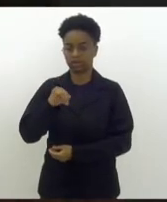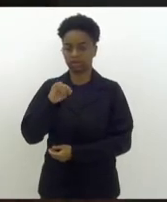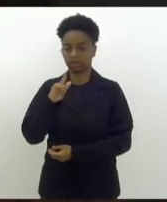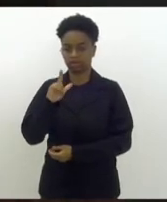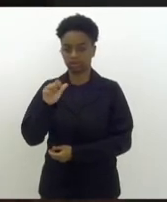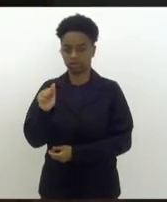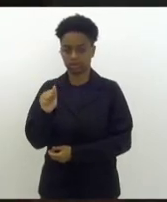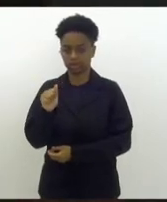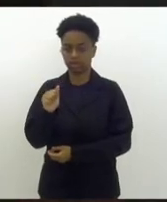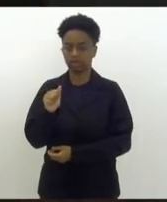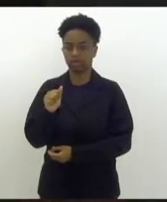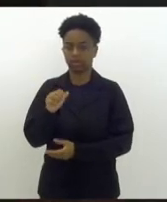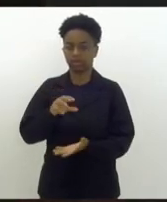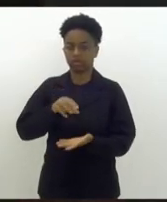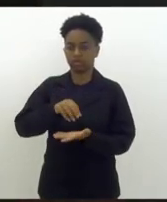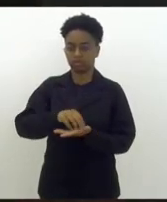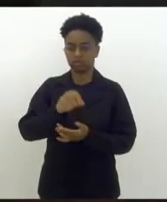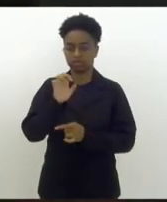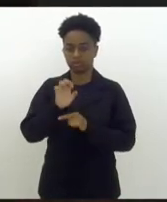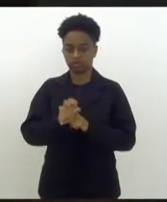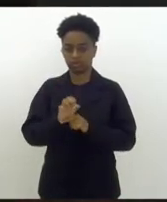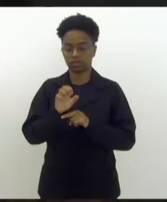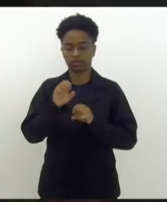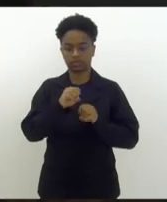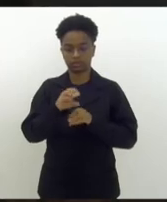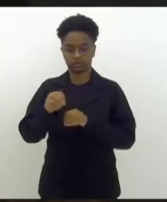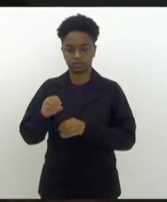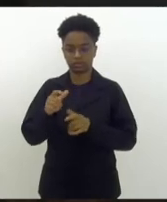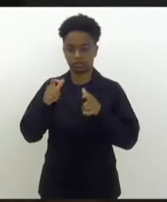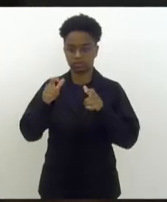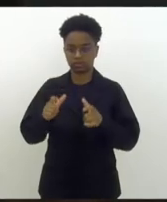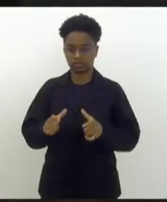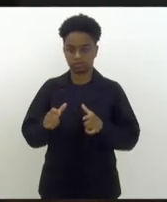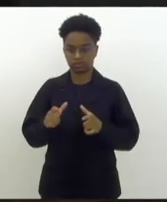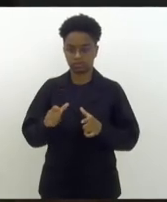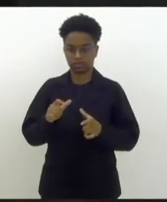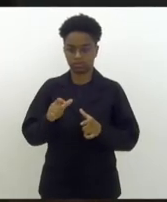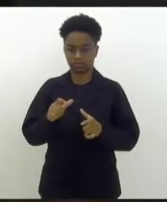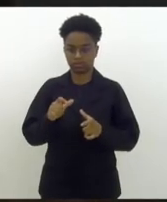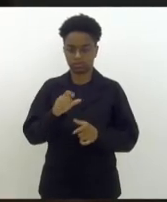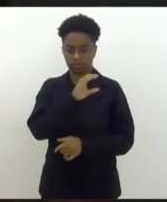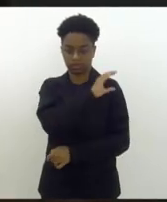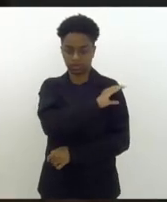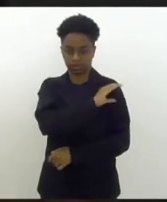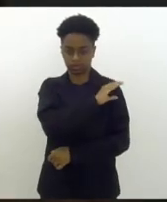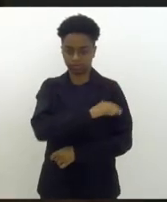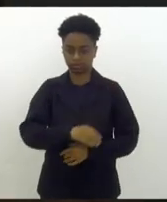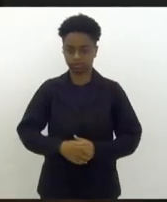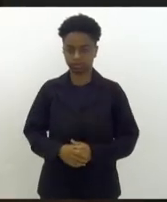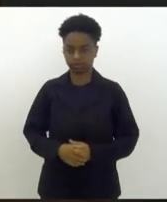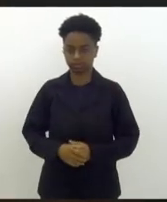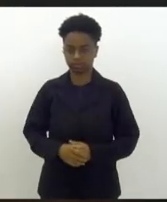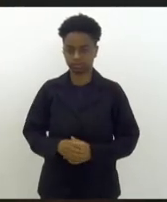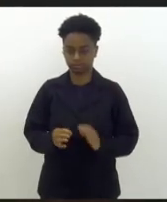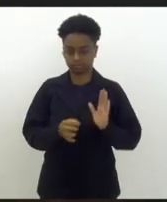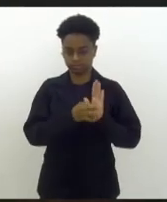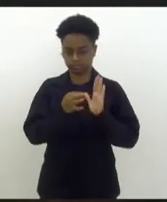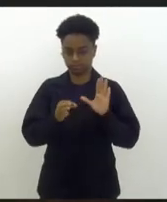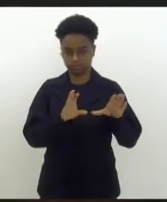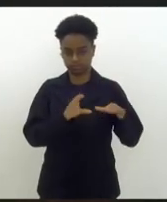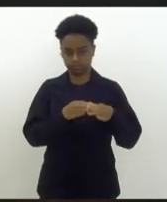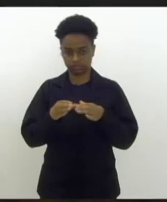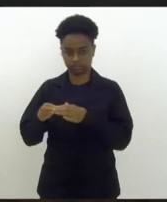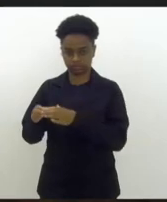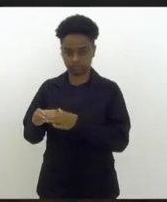Rangel a unidade estadual de ensino localizada no município de Campos dos Goytacazes parecer das comissões